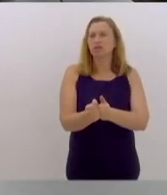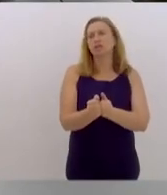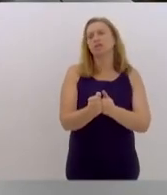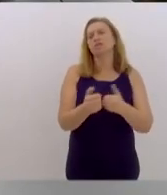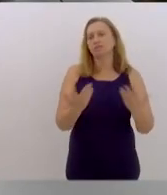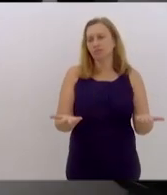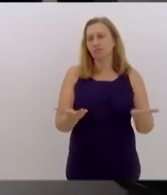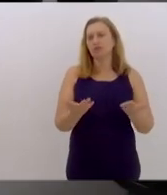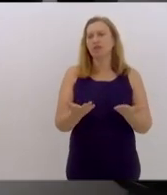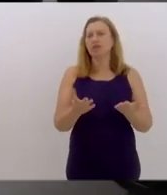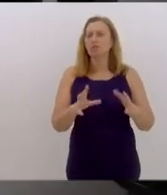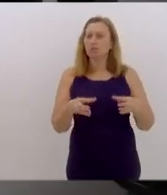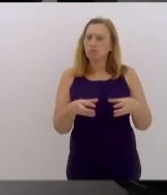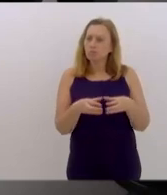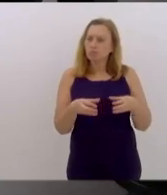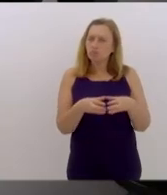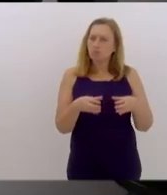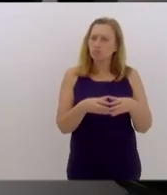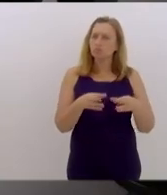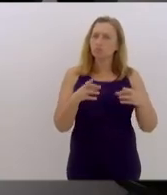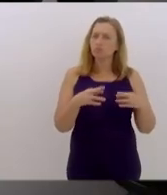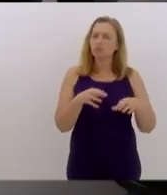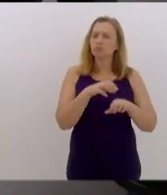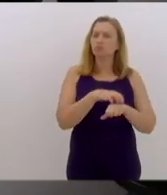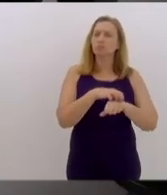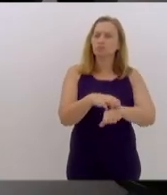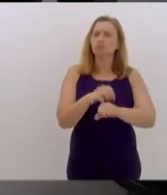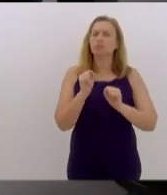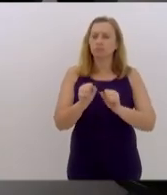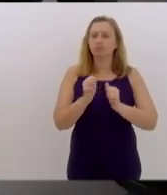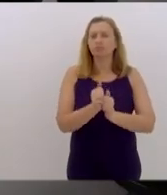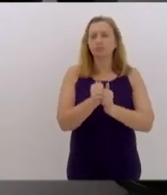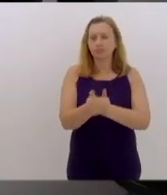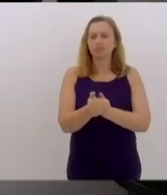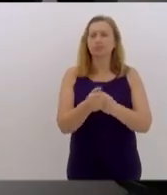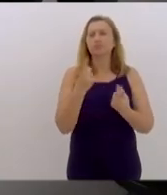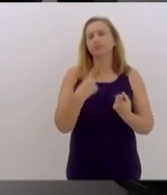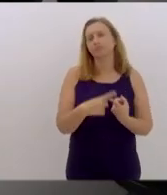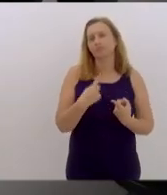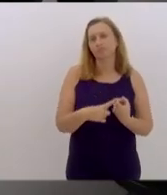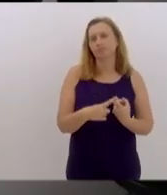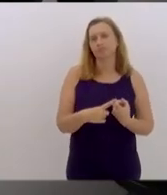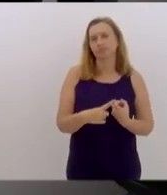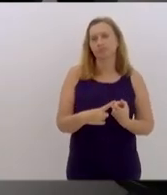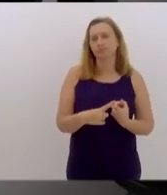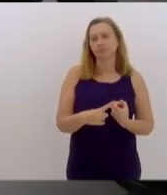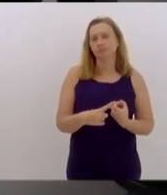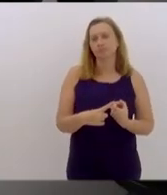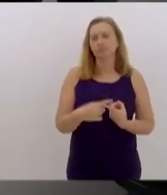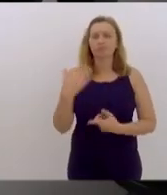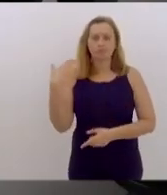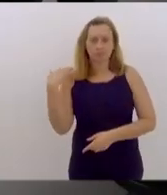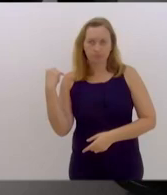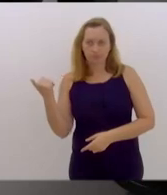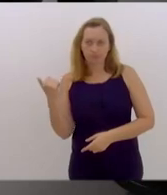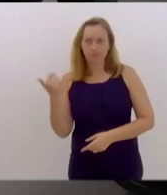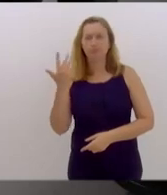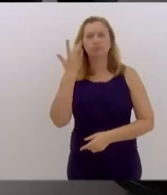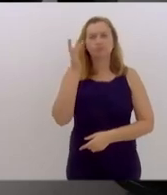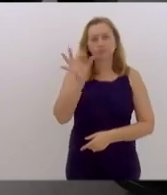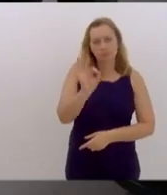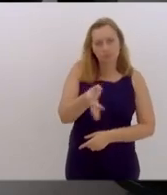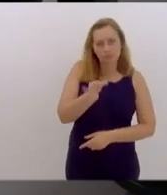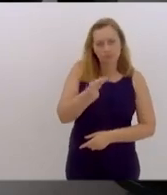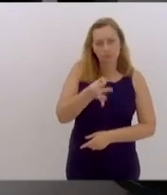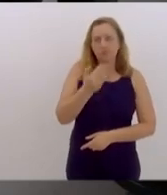Então essa Comissão vai poder acompanhar esse encaminhamento porque assim de um lado eu acho